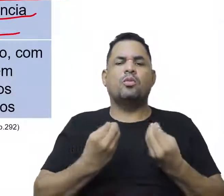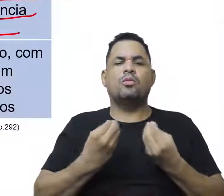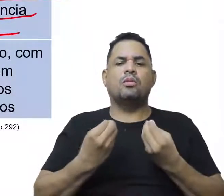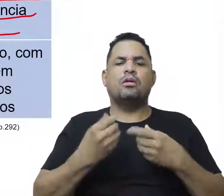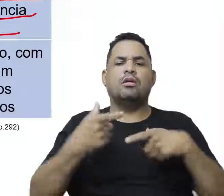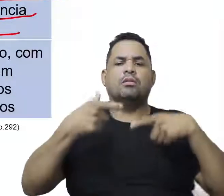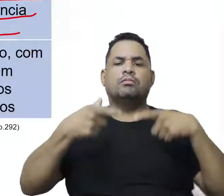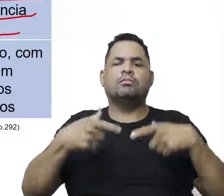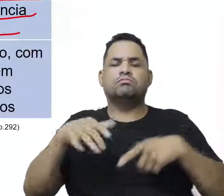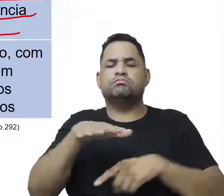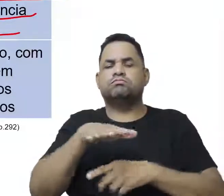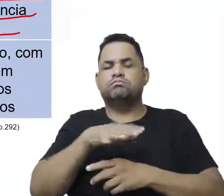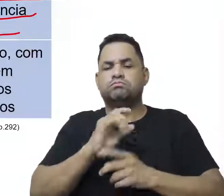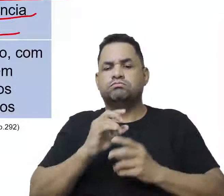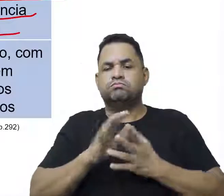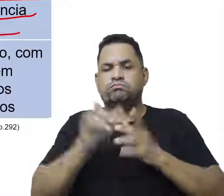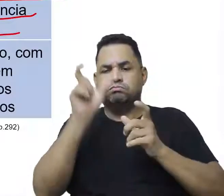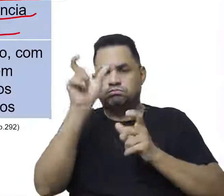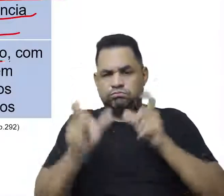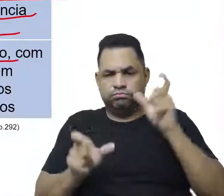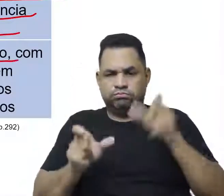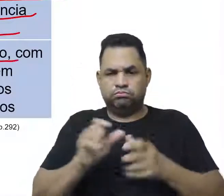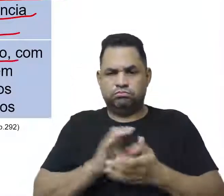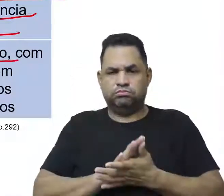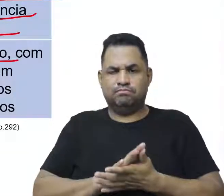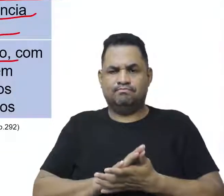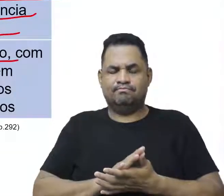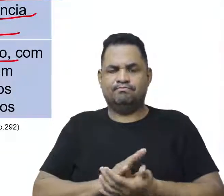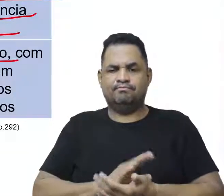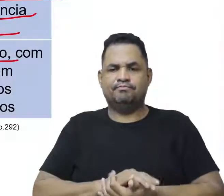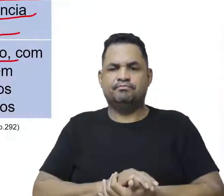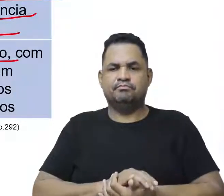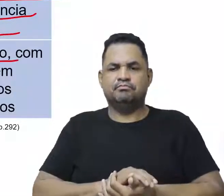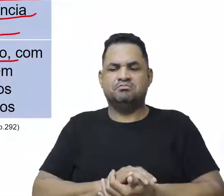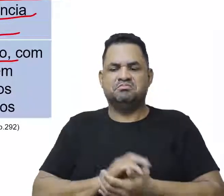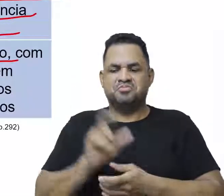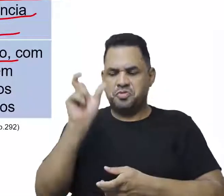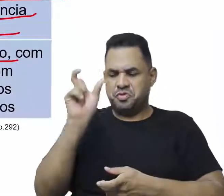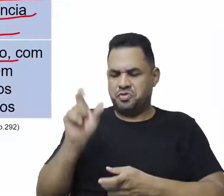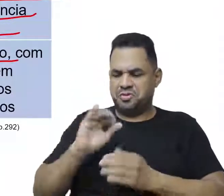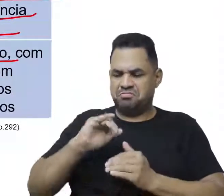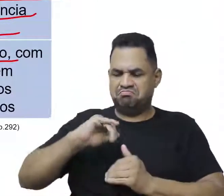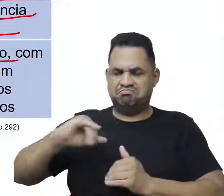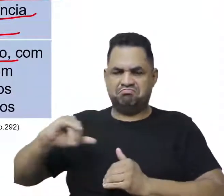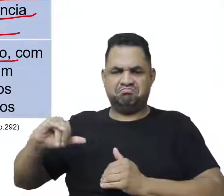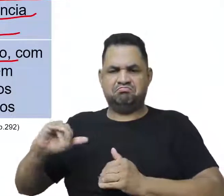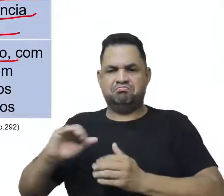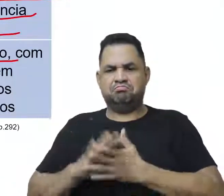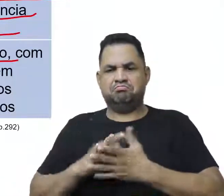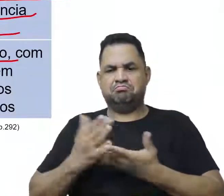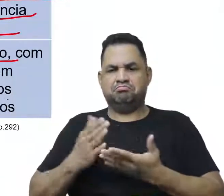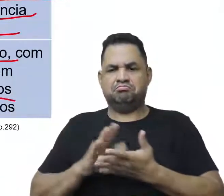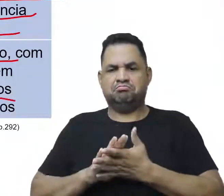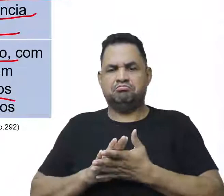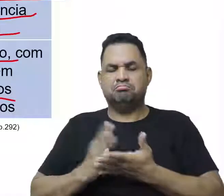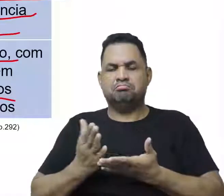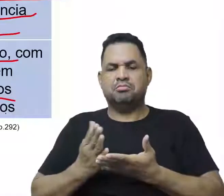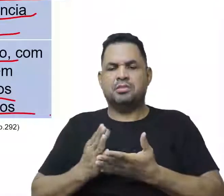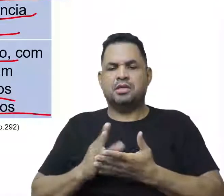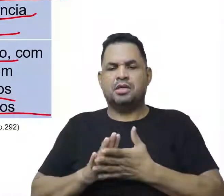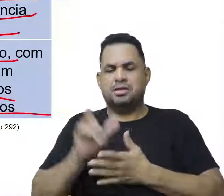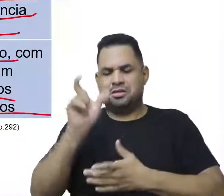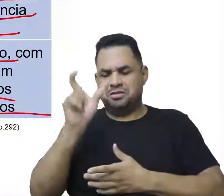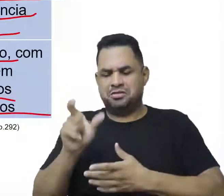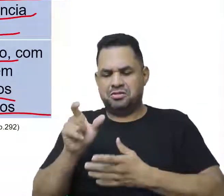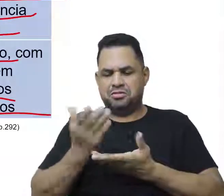do indivíduo é muito propensa ao individualismo com ênfase em indivíduos